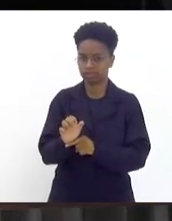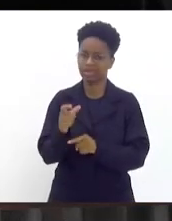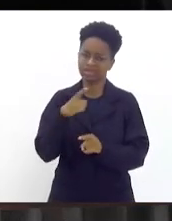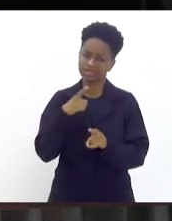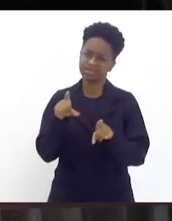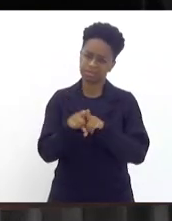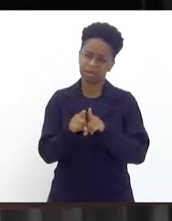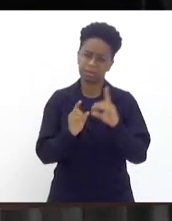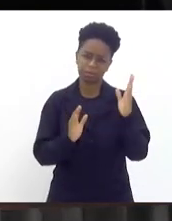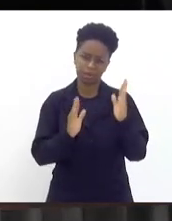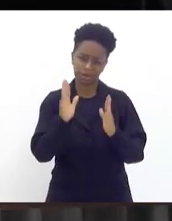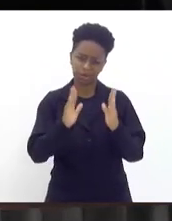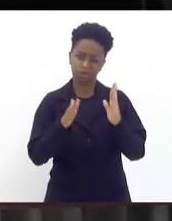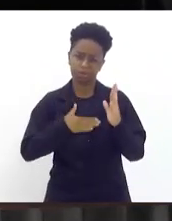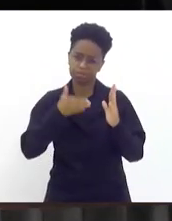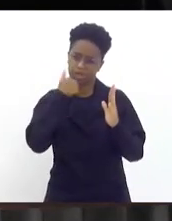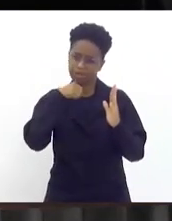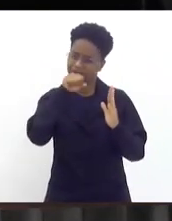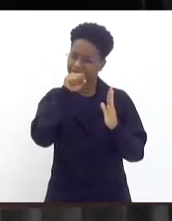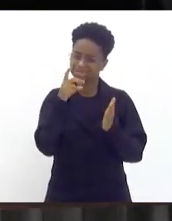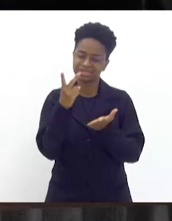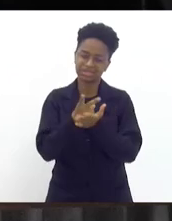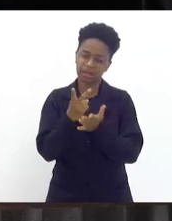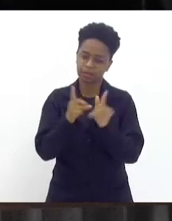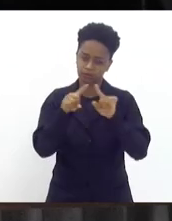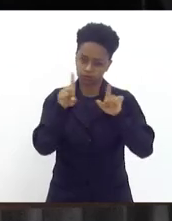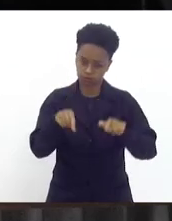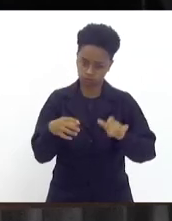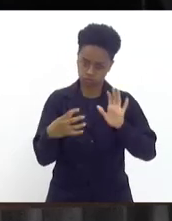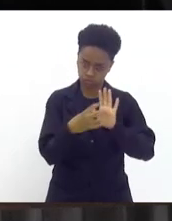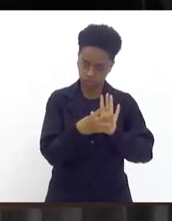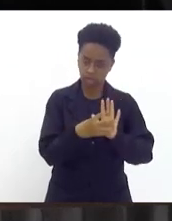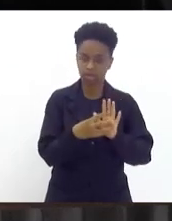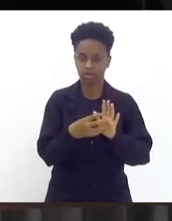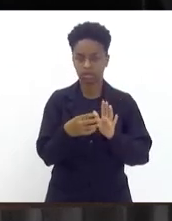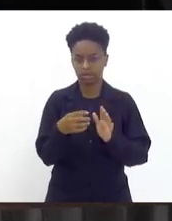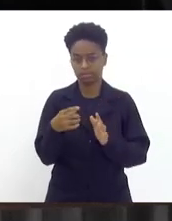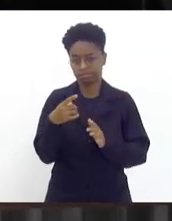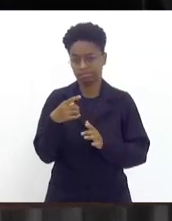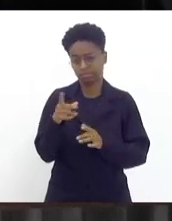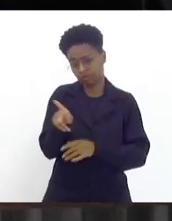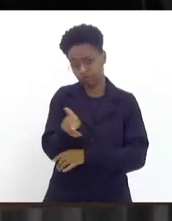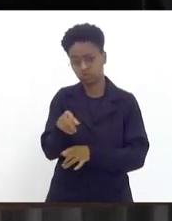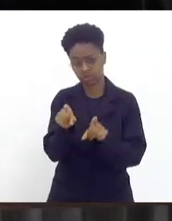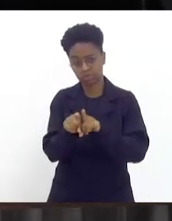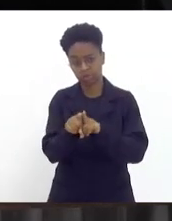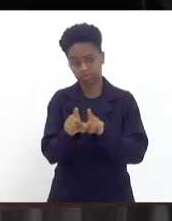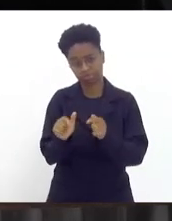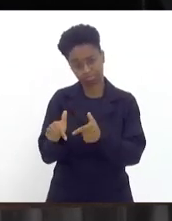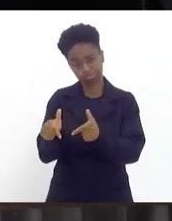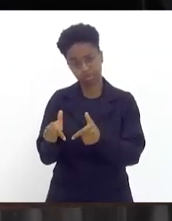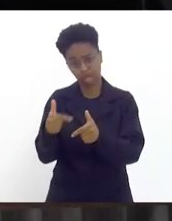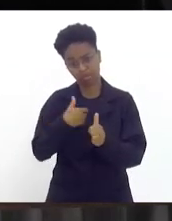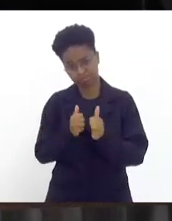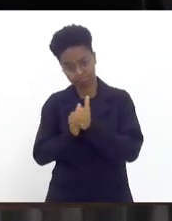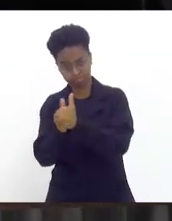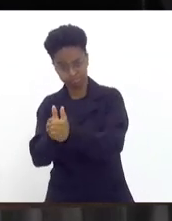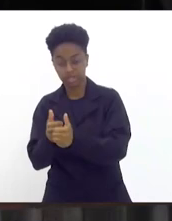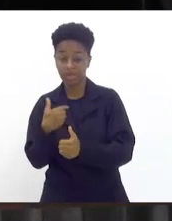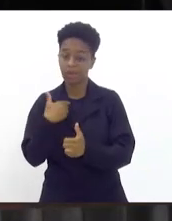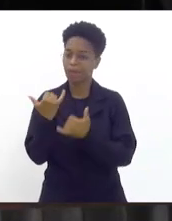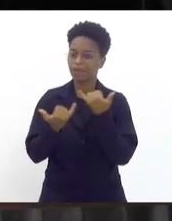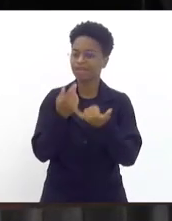o período que minha mãe que sempre foi servidora foi professora também também atuava eu costumo brincar inclusive